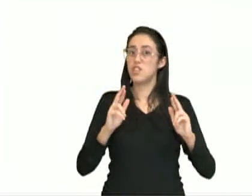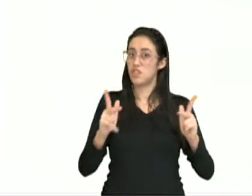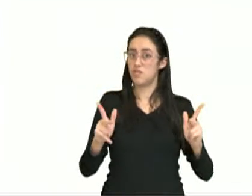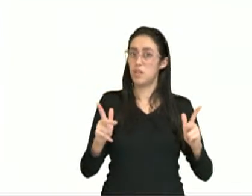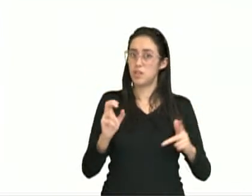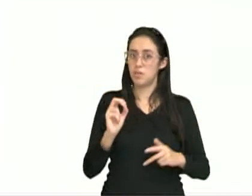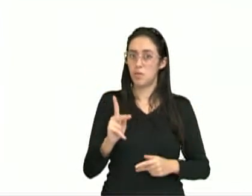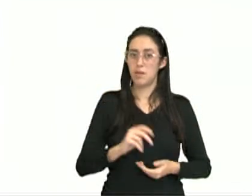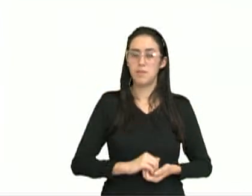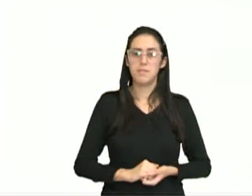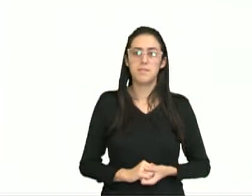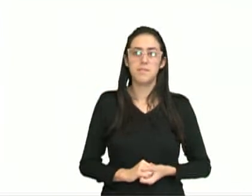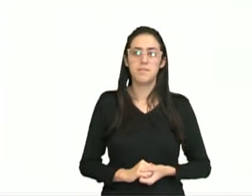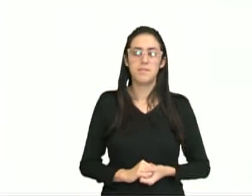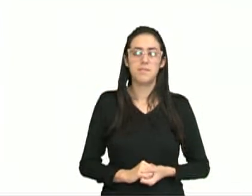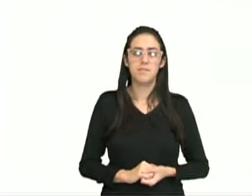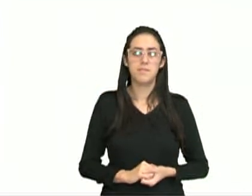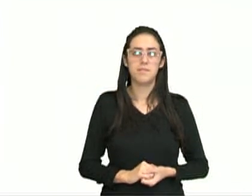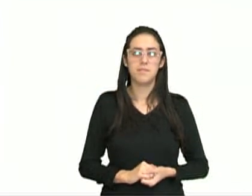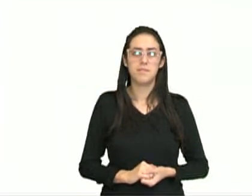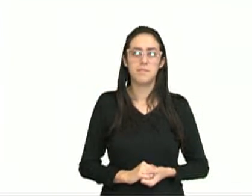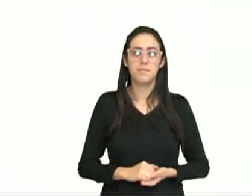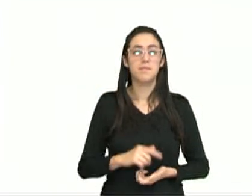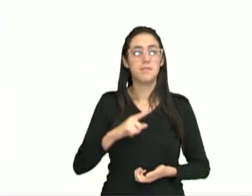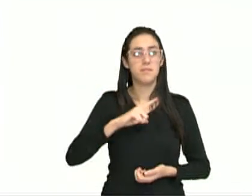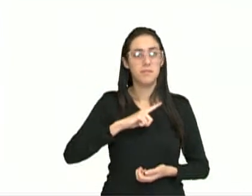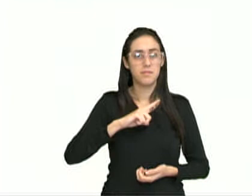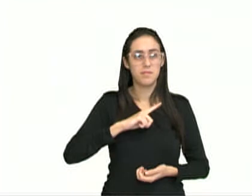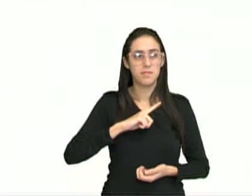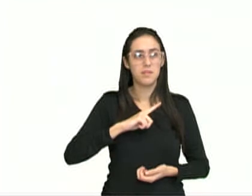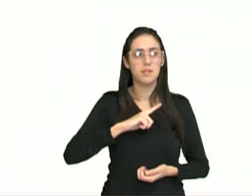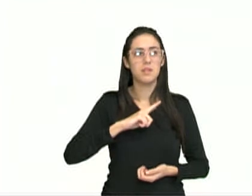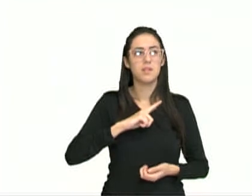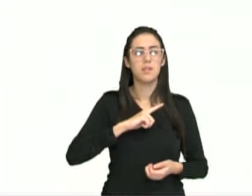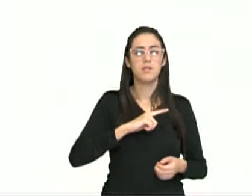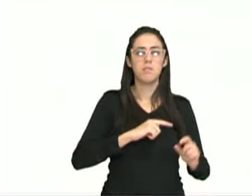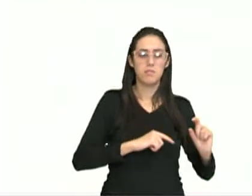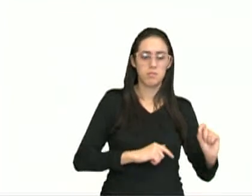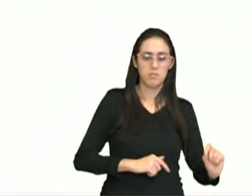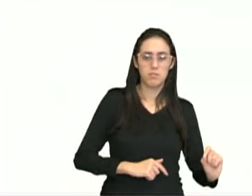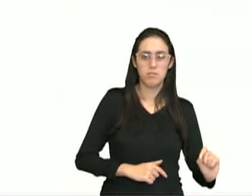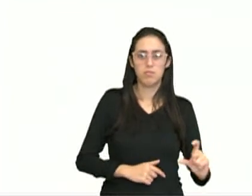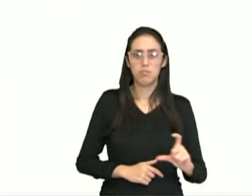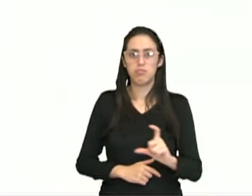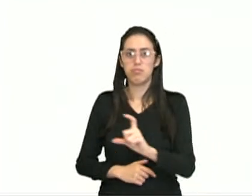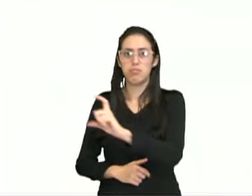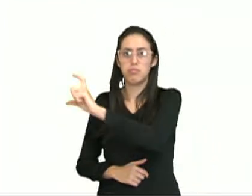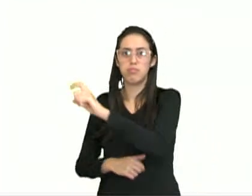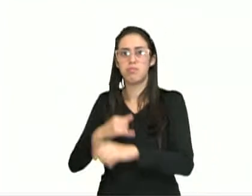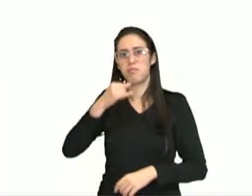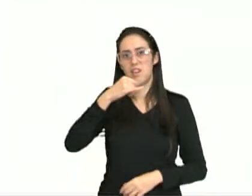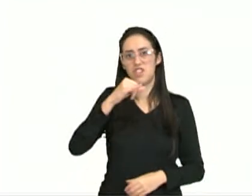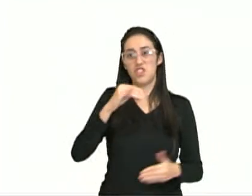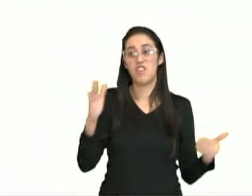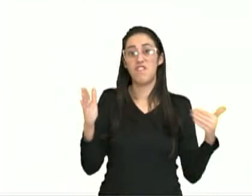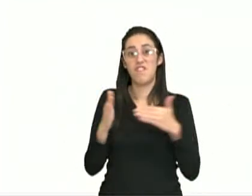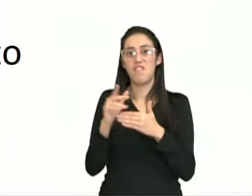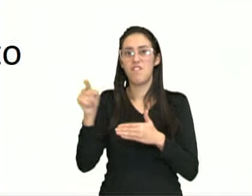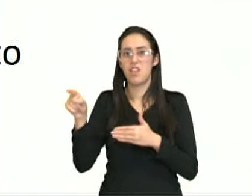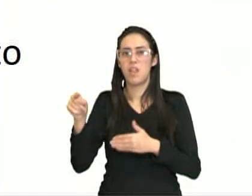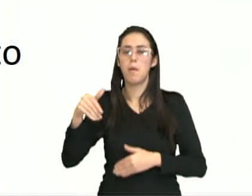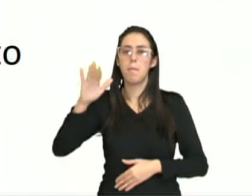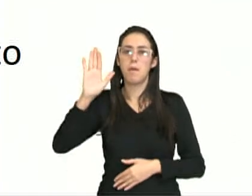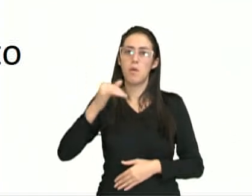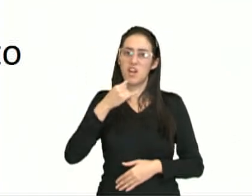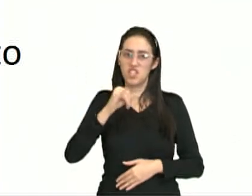certo? E aí a gente tem ordem crescente, menor energia, maior energia lá no final.